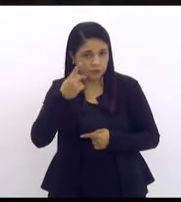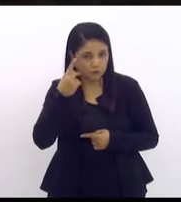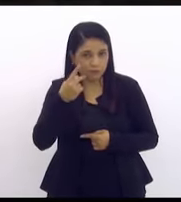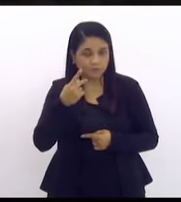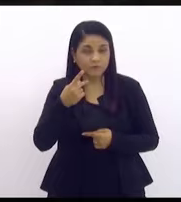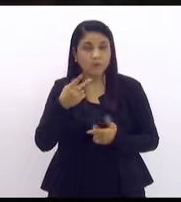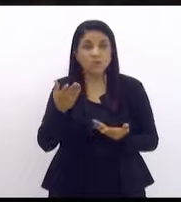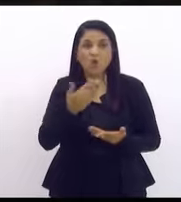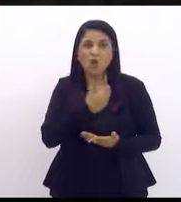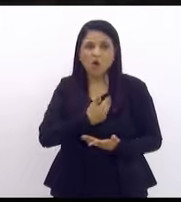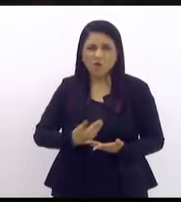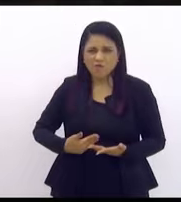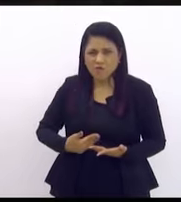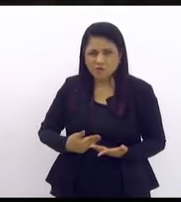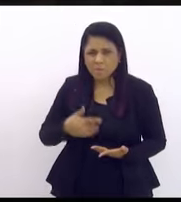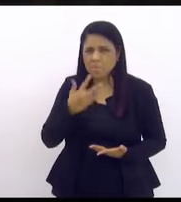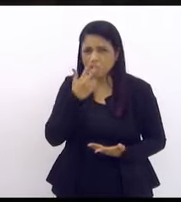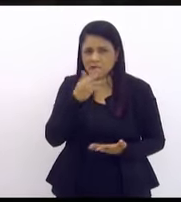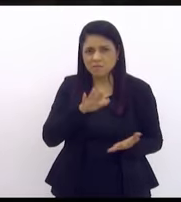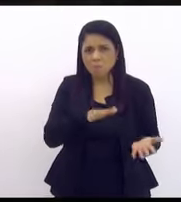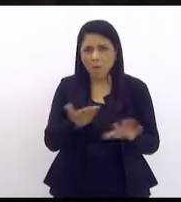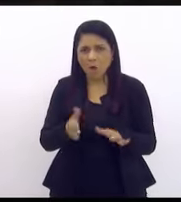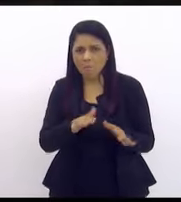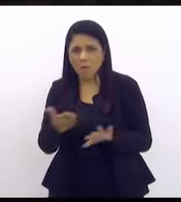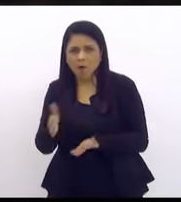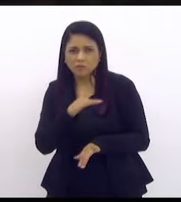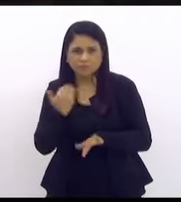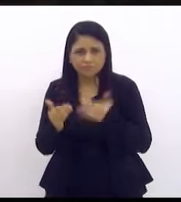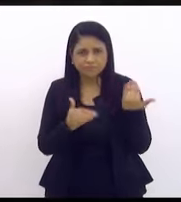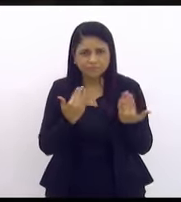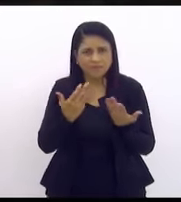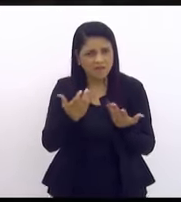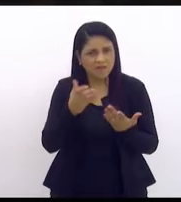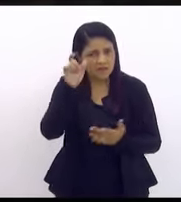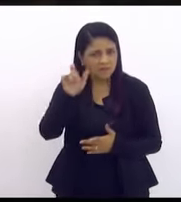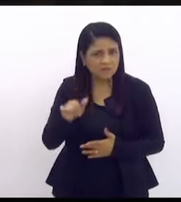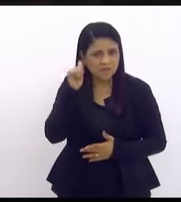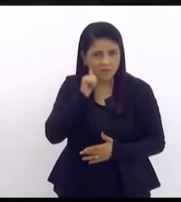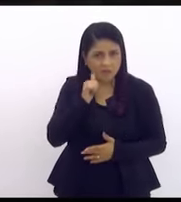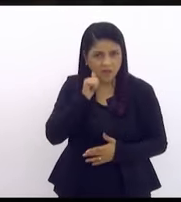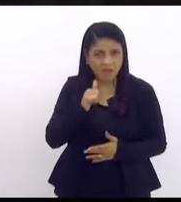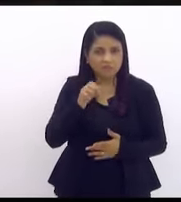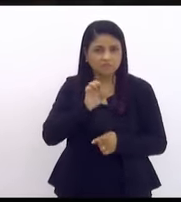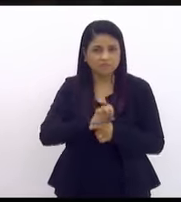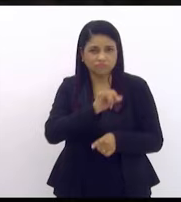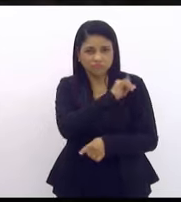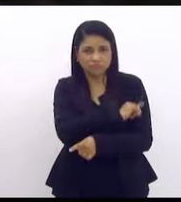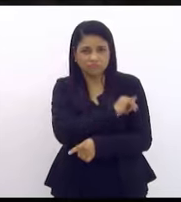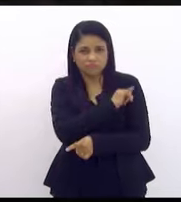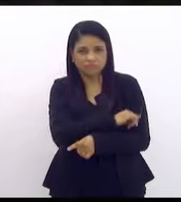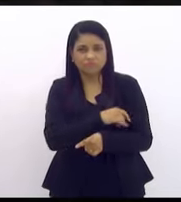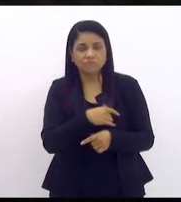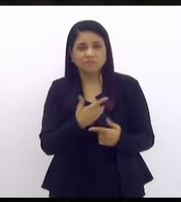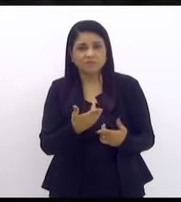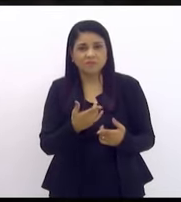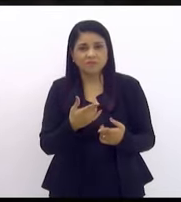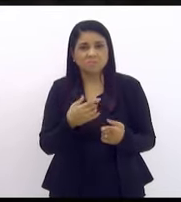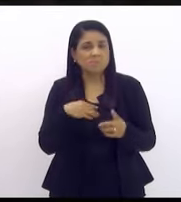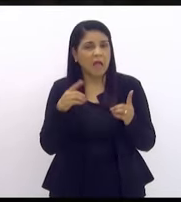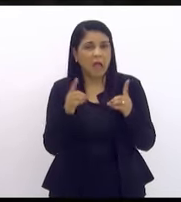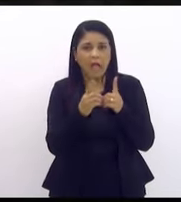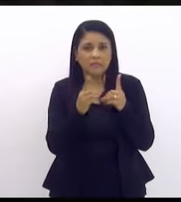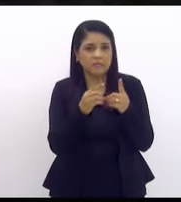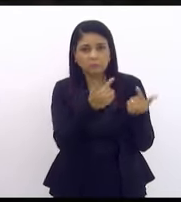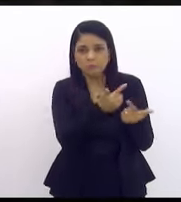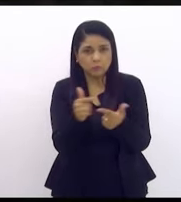da morte, é o mínimo que a gente pode dizer no caso das mulheres do estado do Rio de Janeiro, que estão desassistidas,